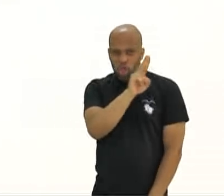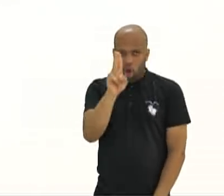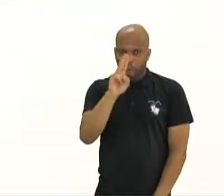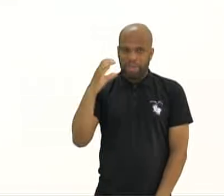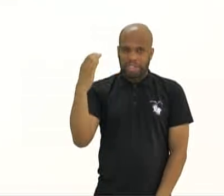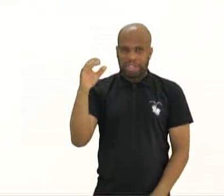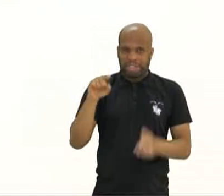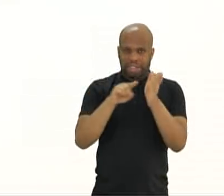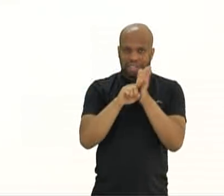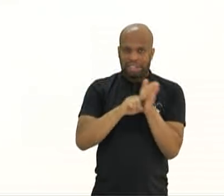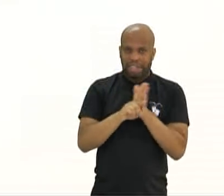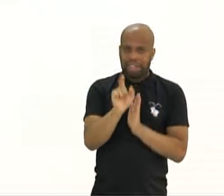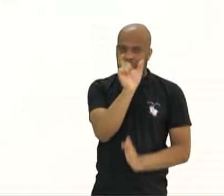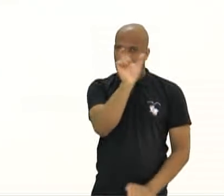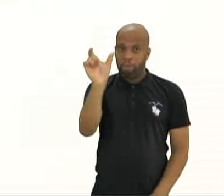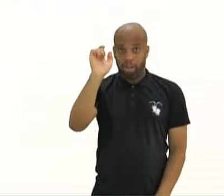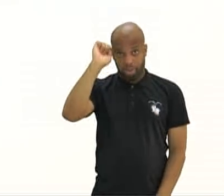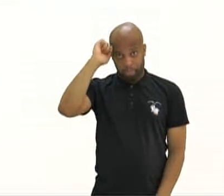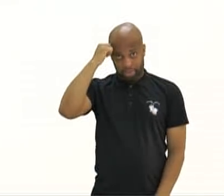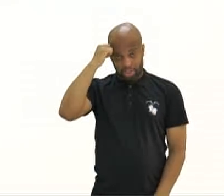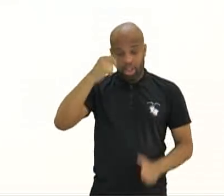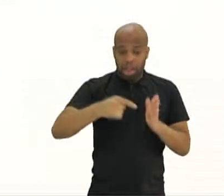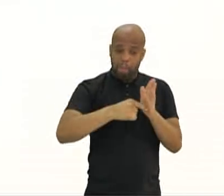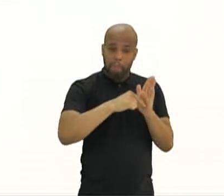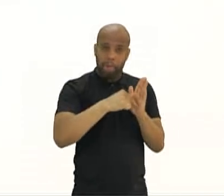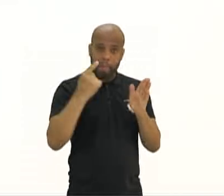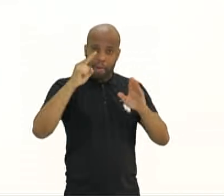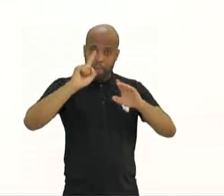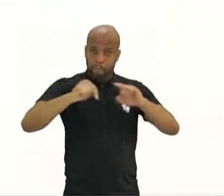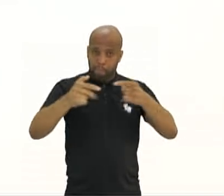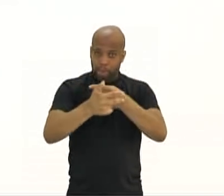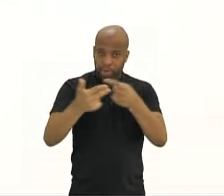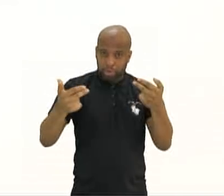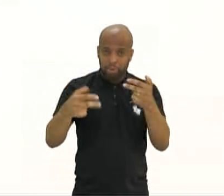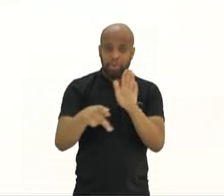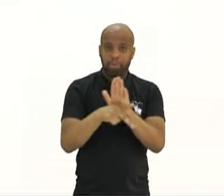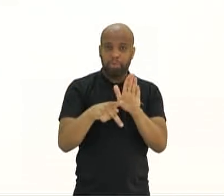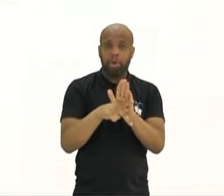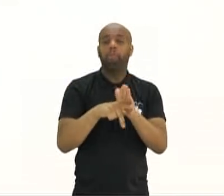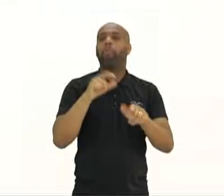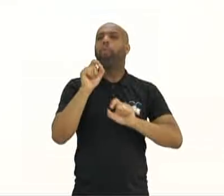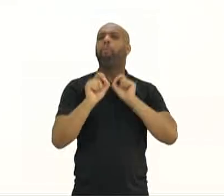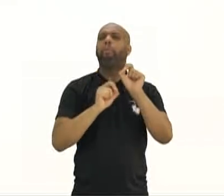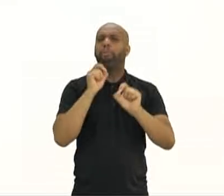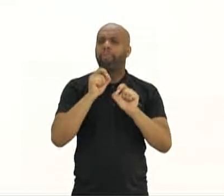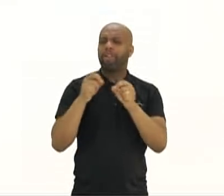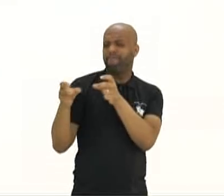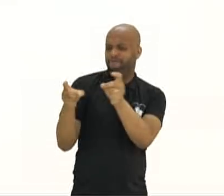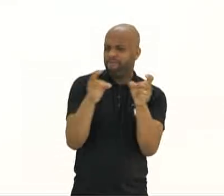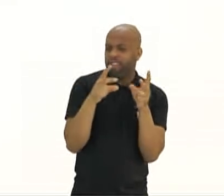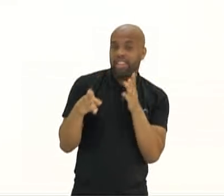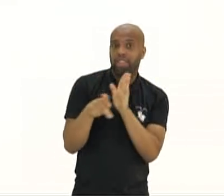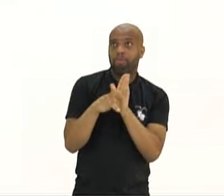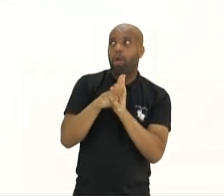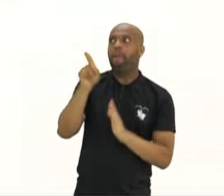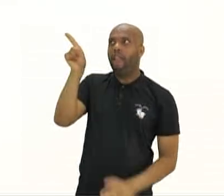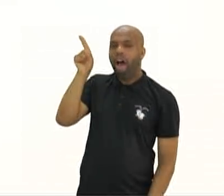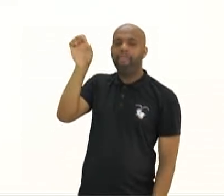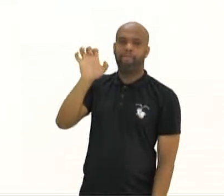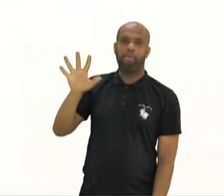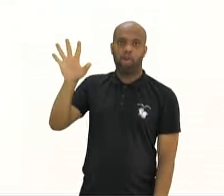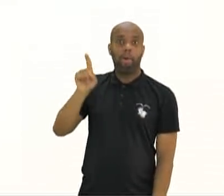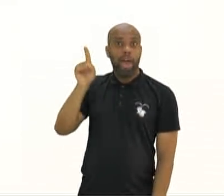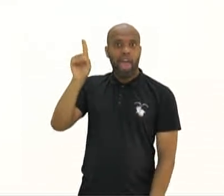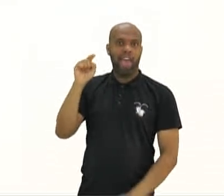deles e foi o grande primeiro produto de interesse comercial dos europeus. Isso porque essa árvore, hoje